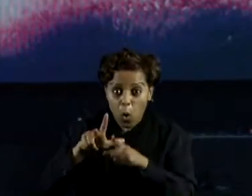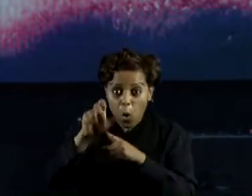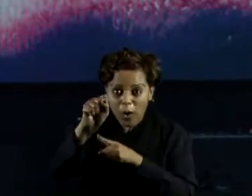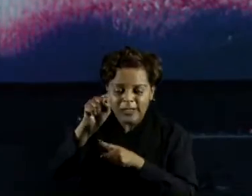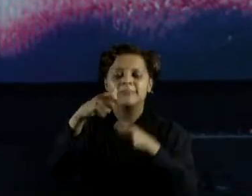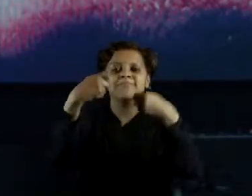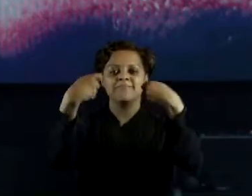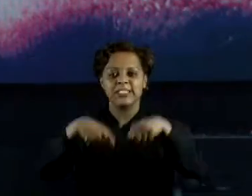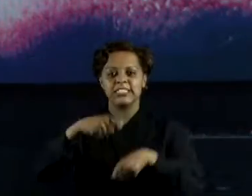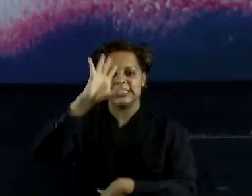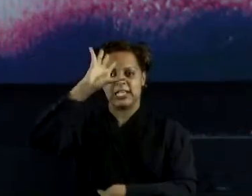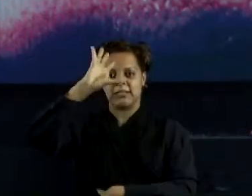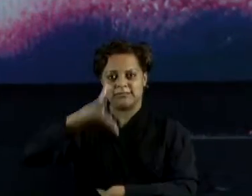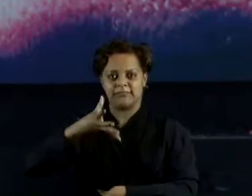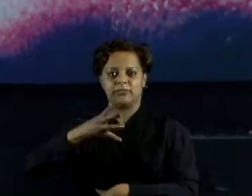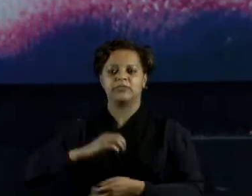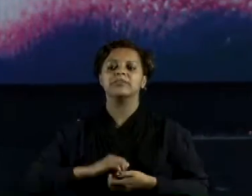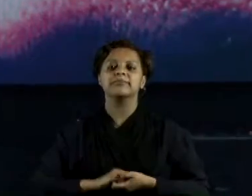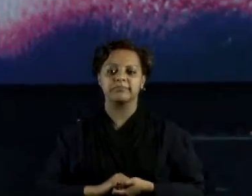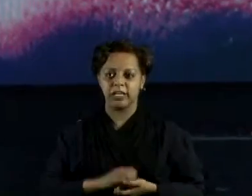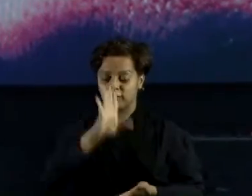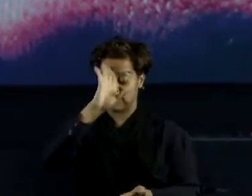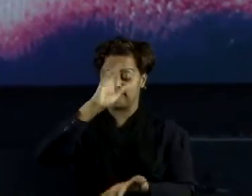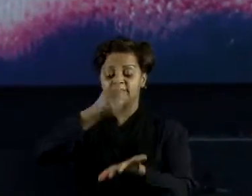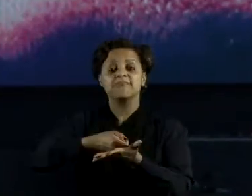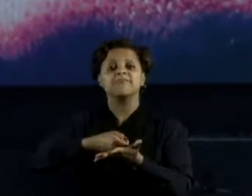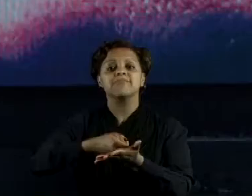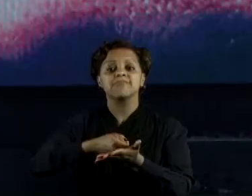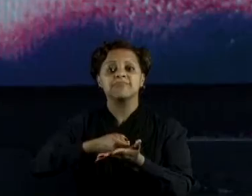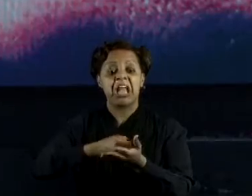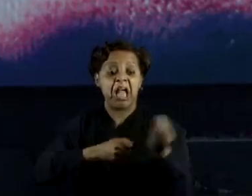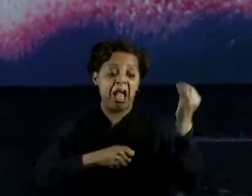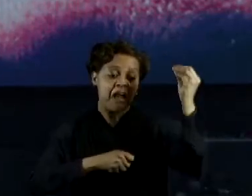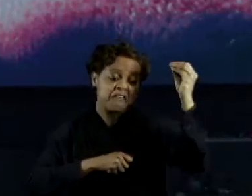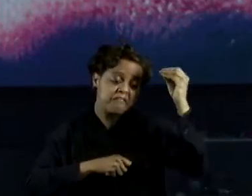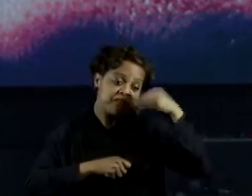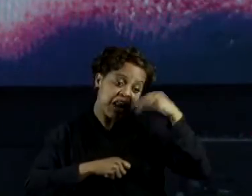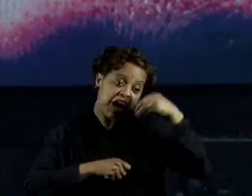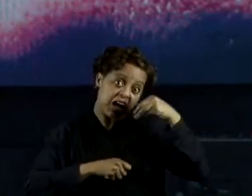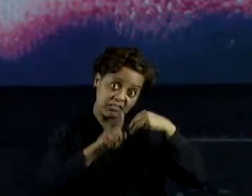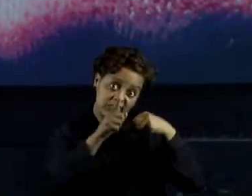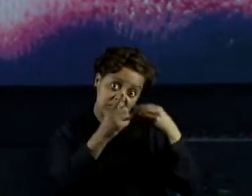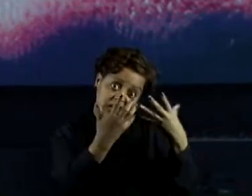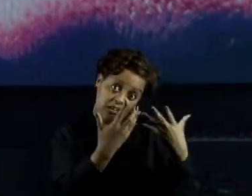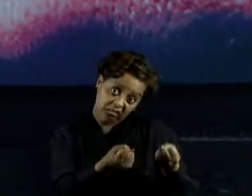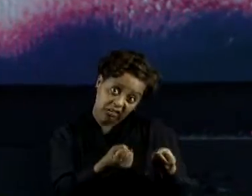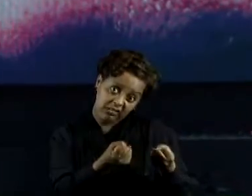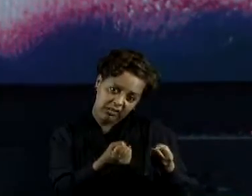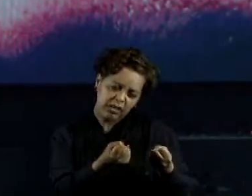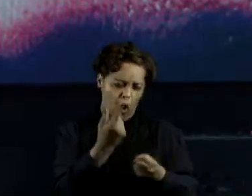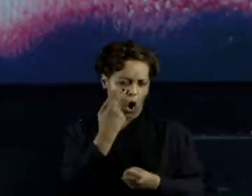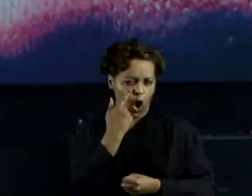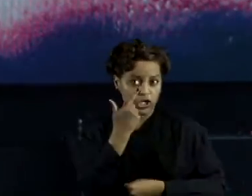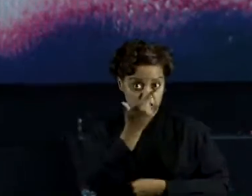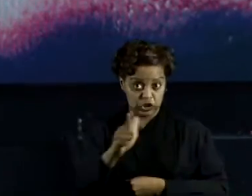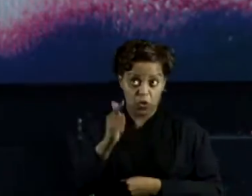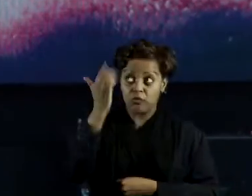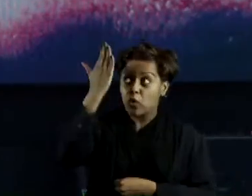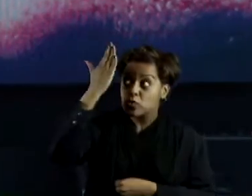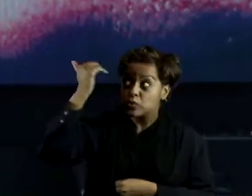O fracasso requer somente o seu consentimento. Repita comigo, diga: o